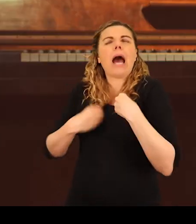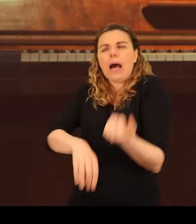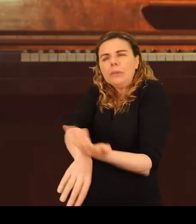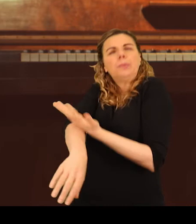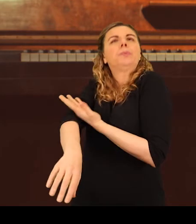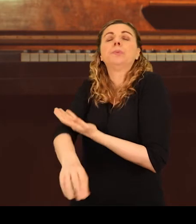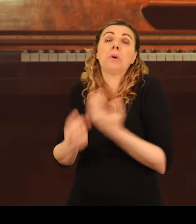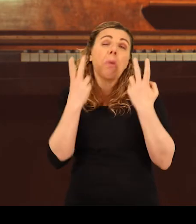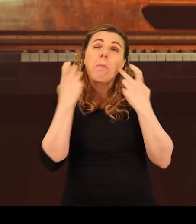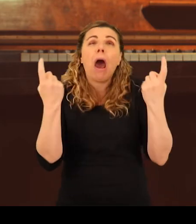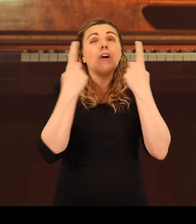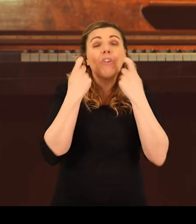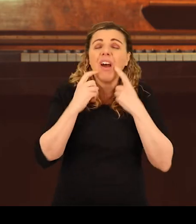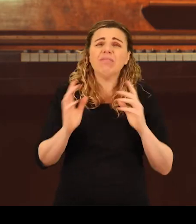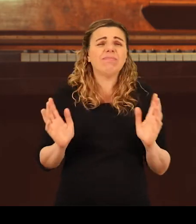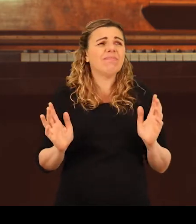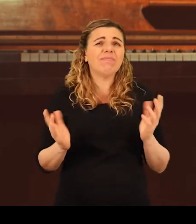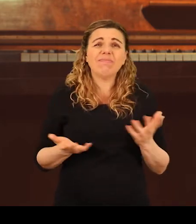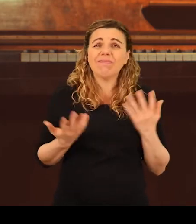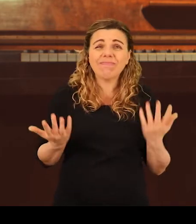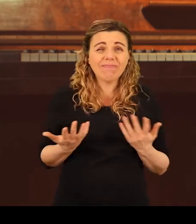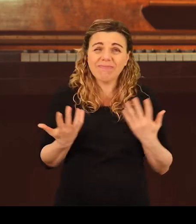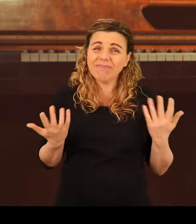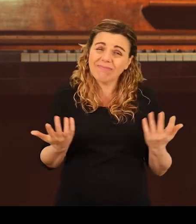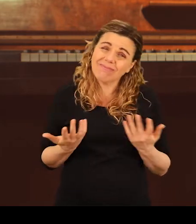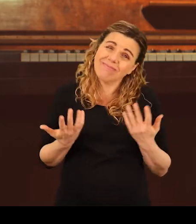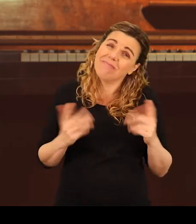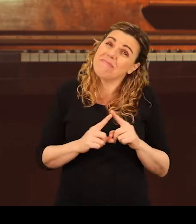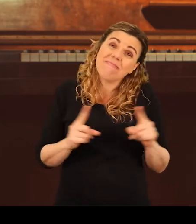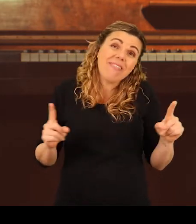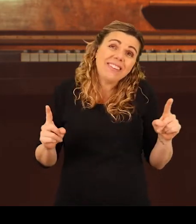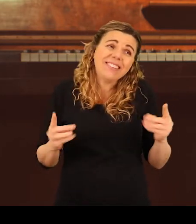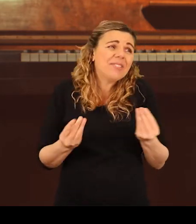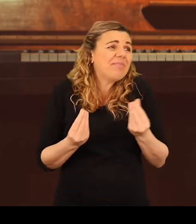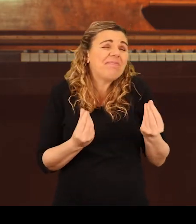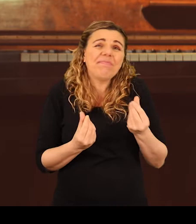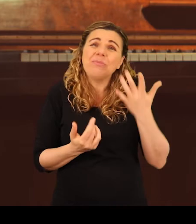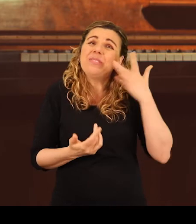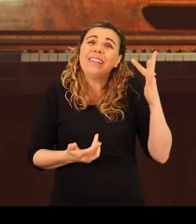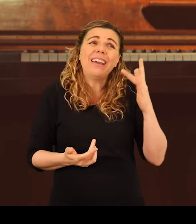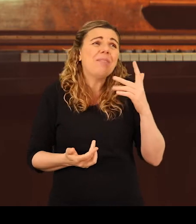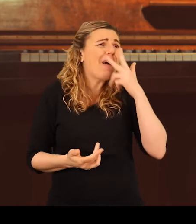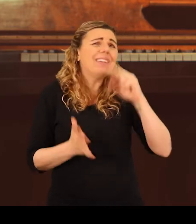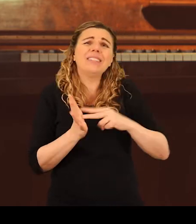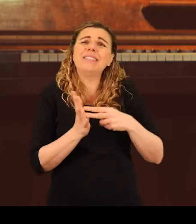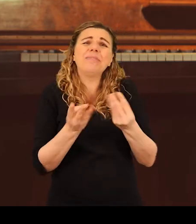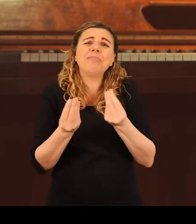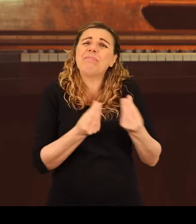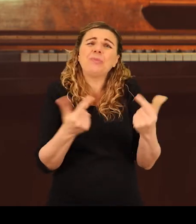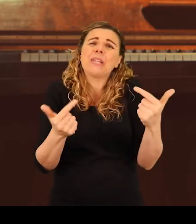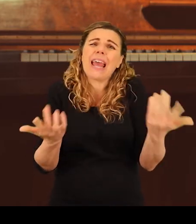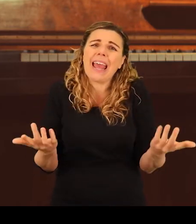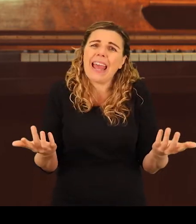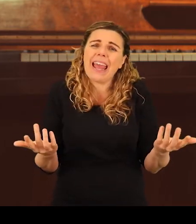dá arrepio e que é normal chorar, sabe? Essas coisas. Sorri e olha para baixo. Só que, eu não sei, isso nunca fez